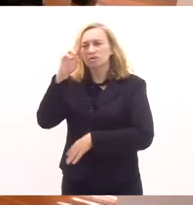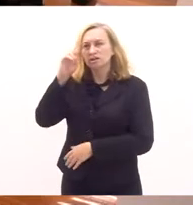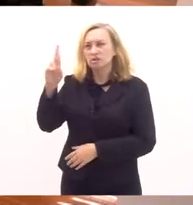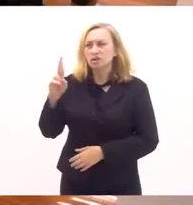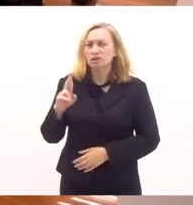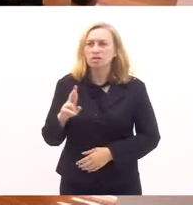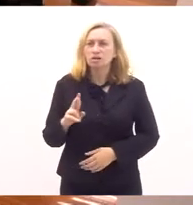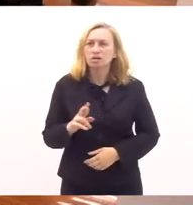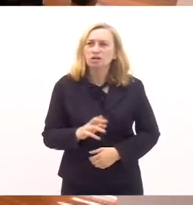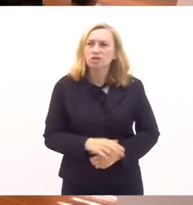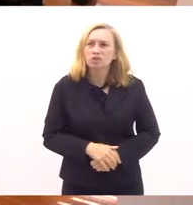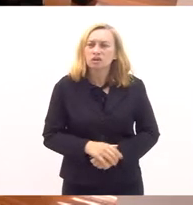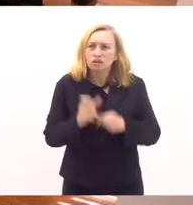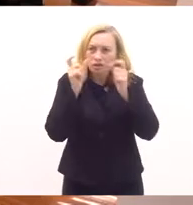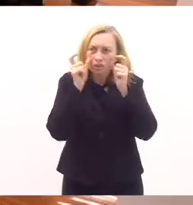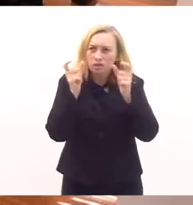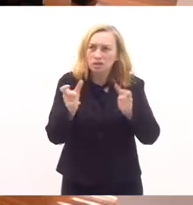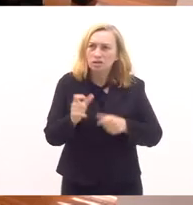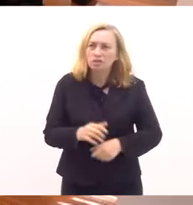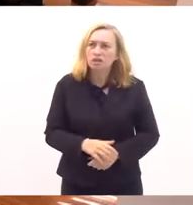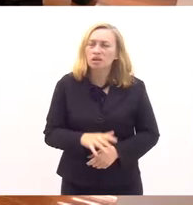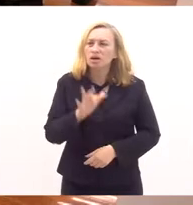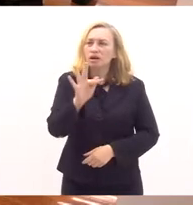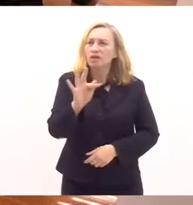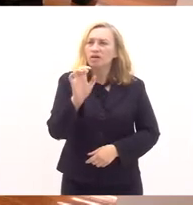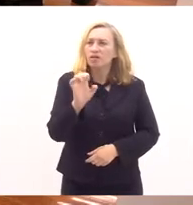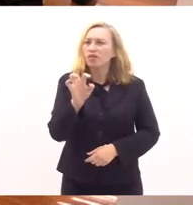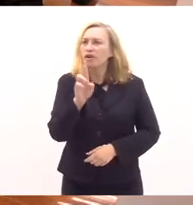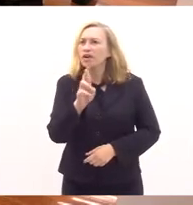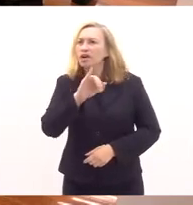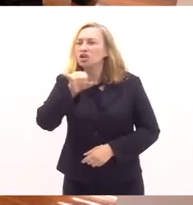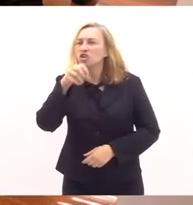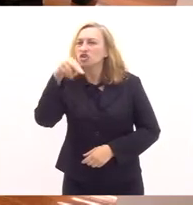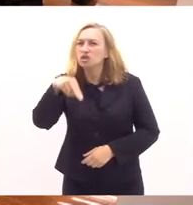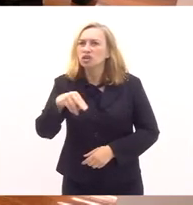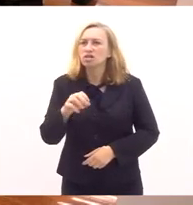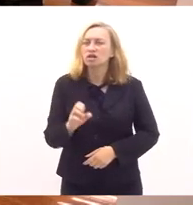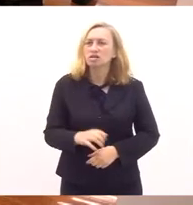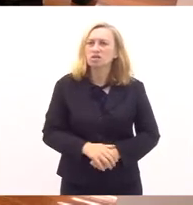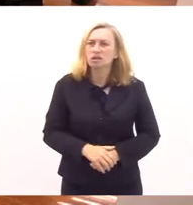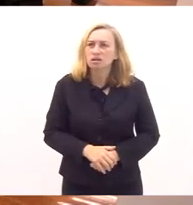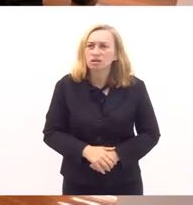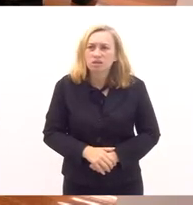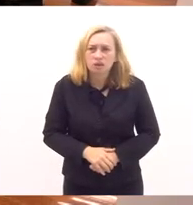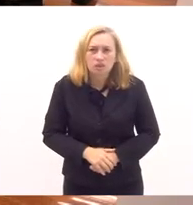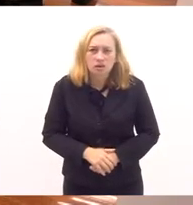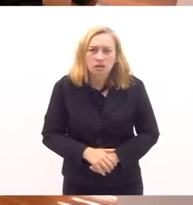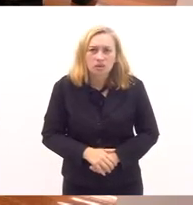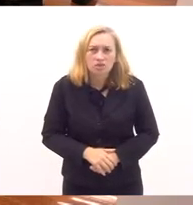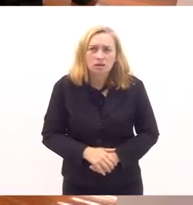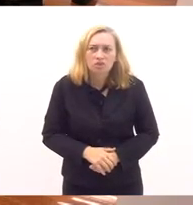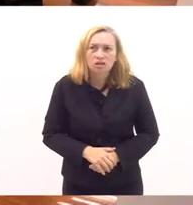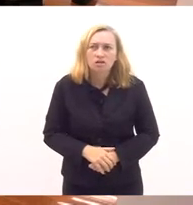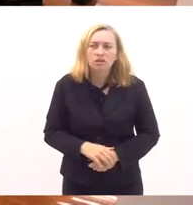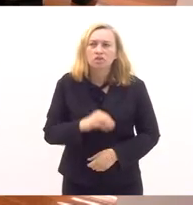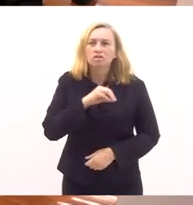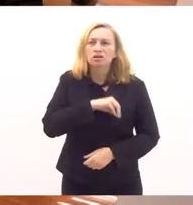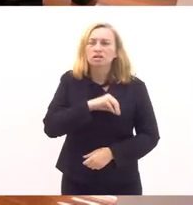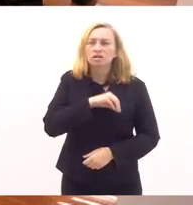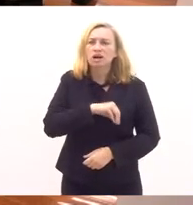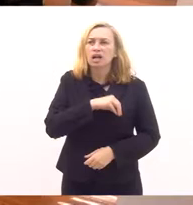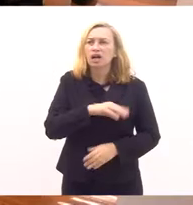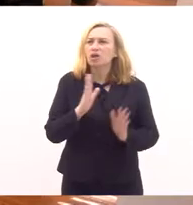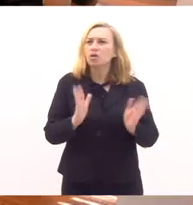eu queria chamar a atenção, já que a Firjan destacou o estudo do DIEESE, que, segundo o estudo do DIEESE, o salário mínimo